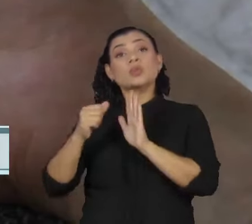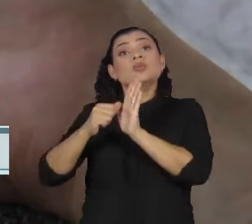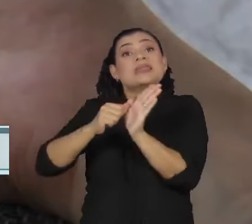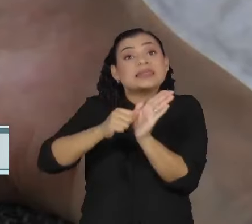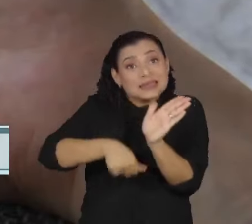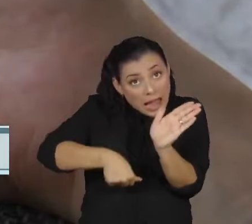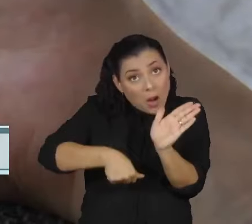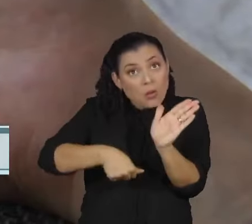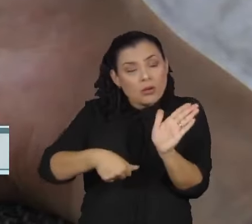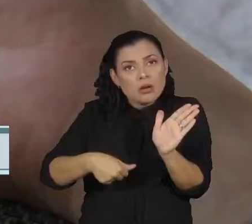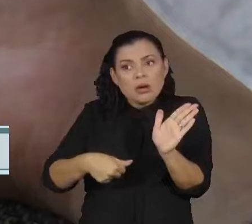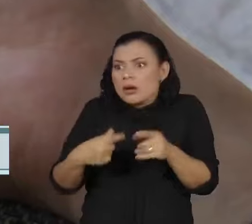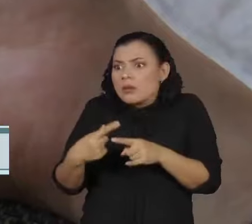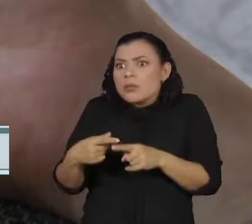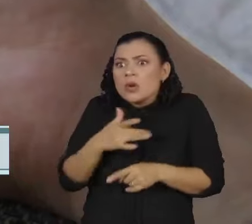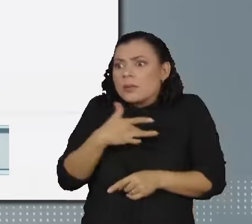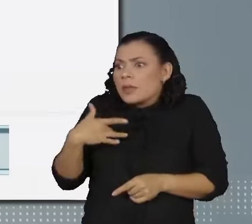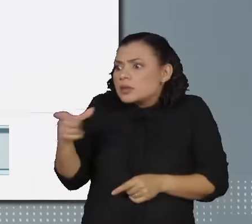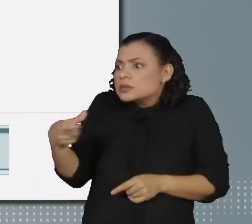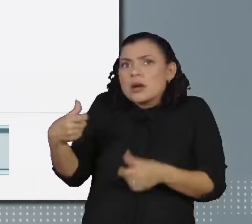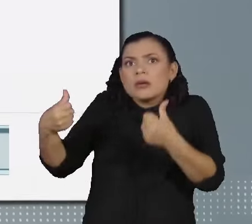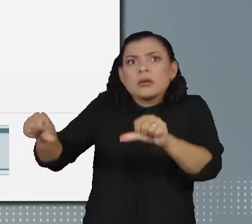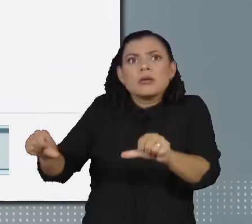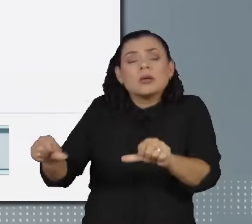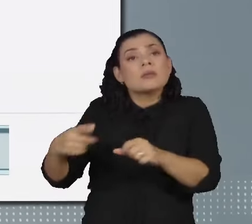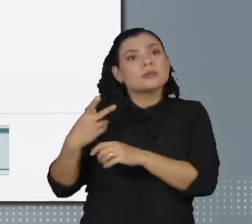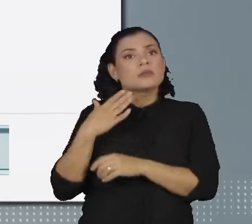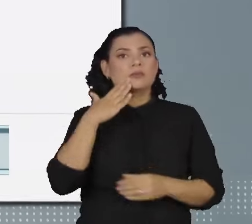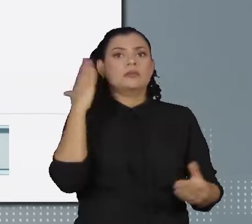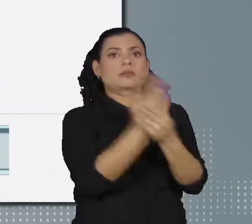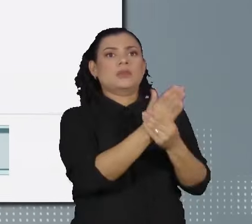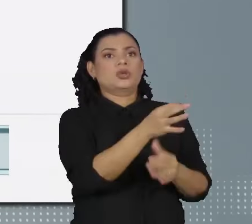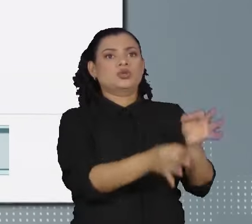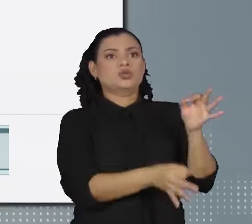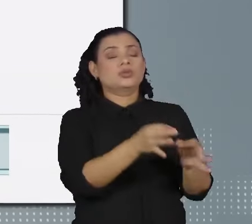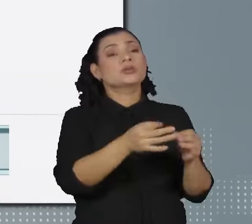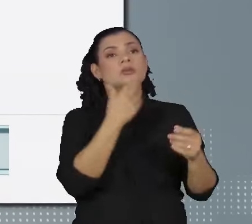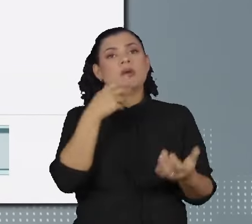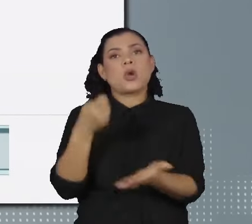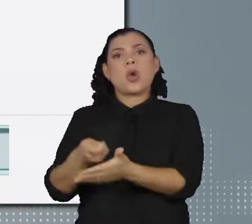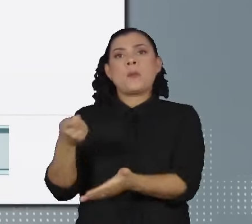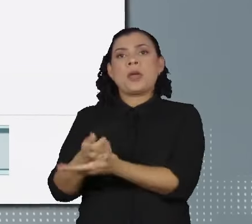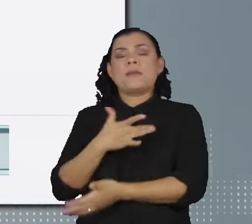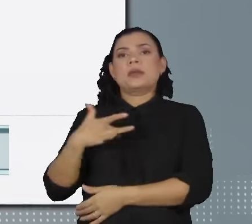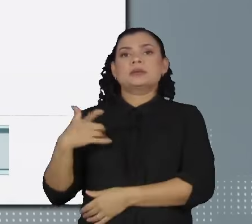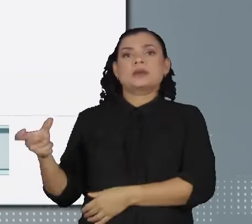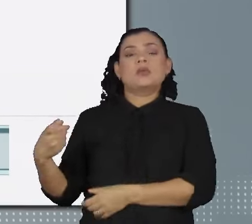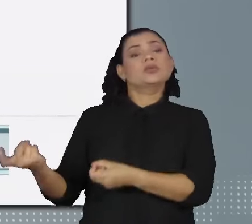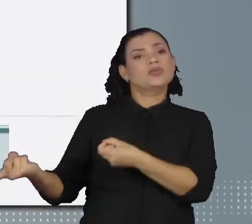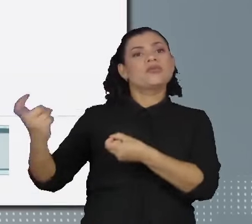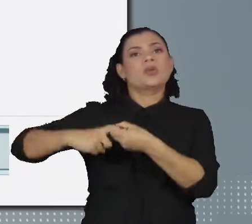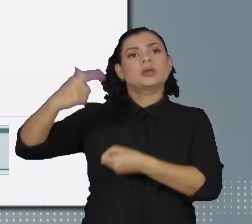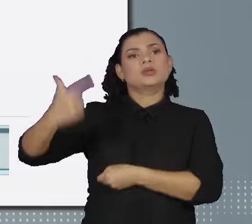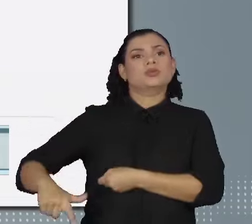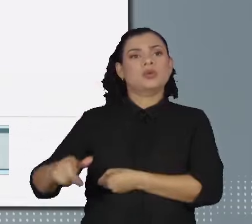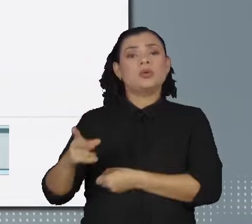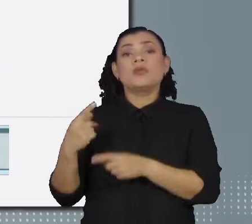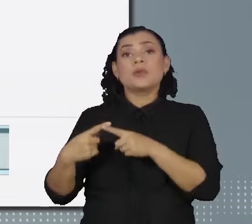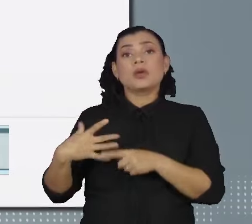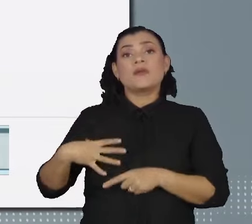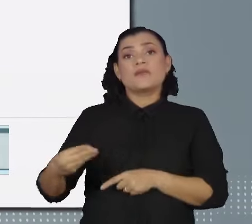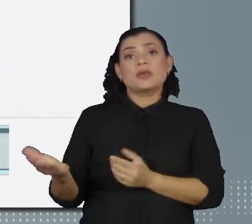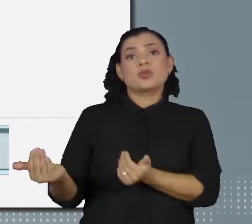plano cancelado, ela procurou a justiça. Conseguiu uma liminar que obriga o plano a retomar o serviço, já que o filho